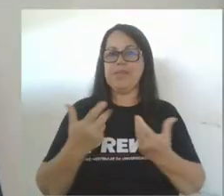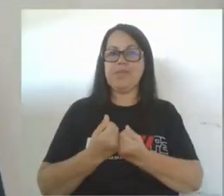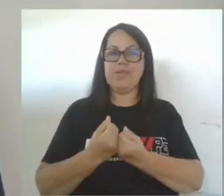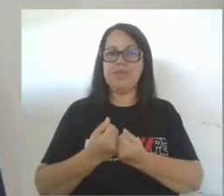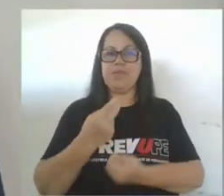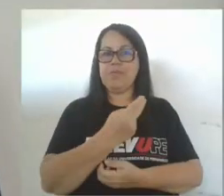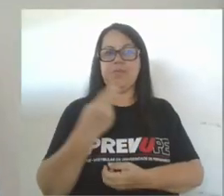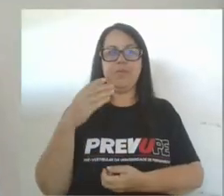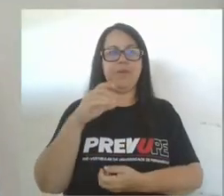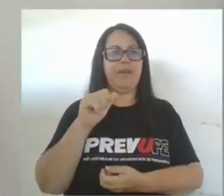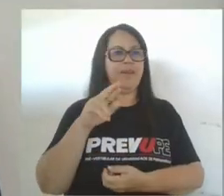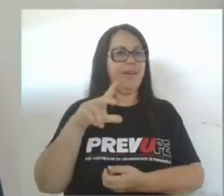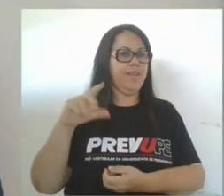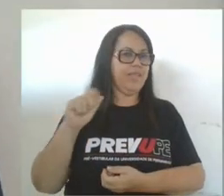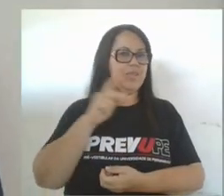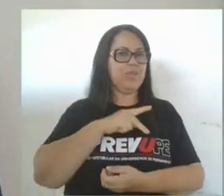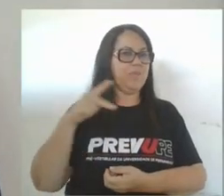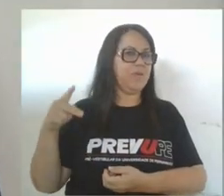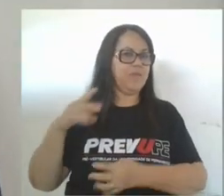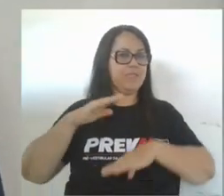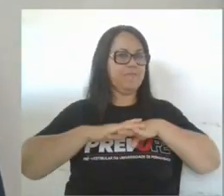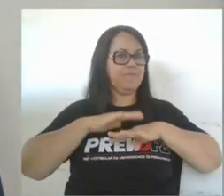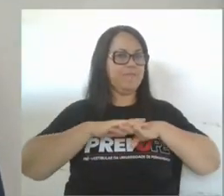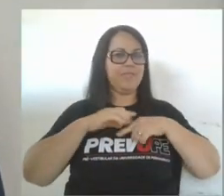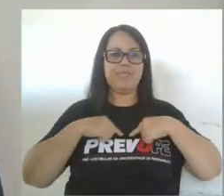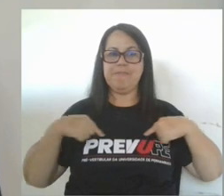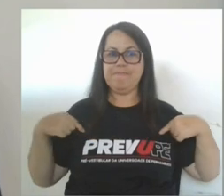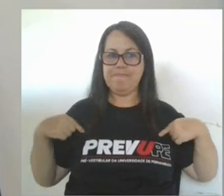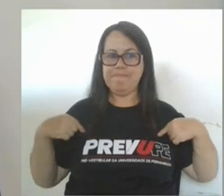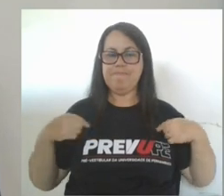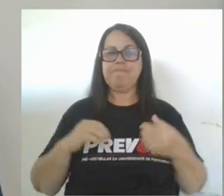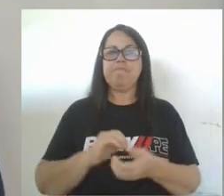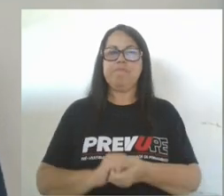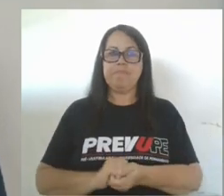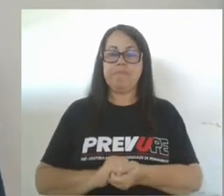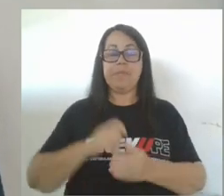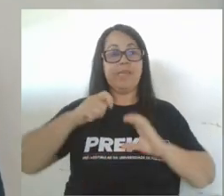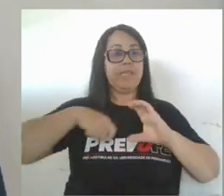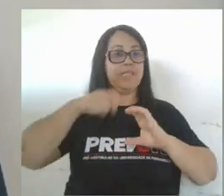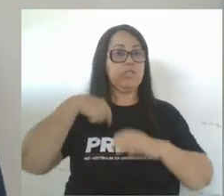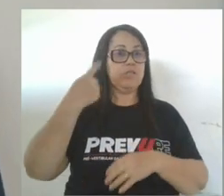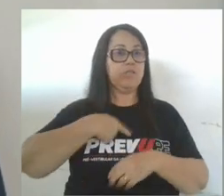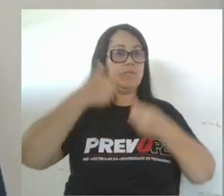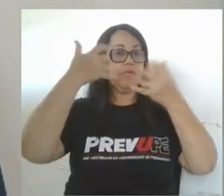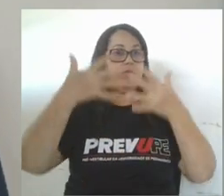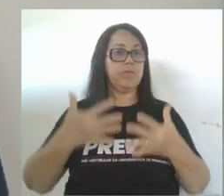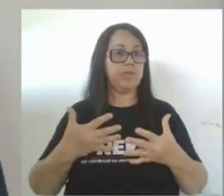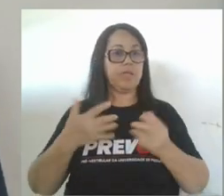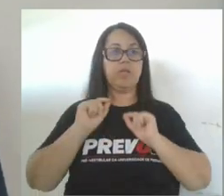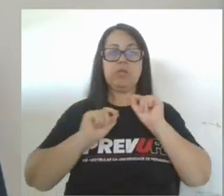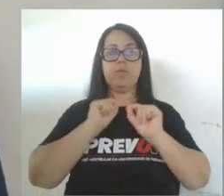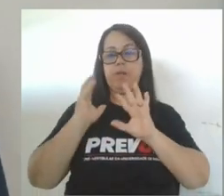Oi, pessoal, sou Carla Moura, professora formadora de matemática do Prevup. Nesse vídeo, iremos falar